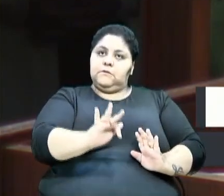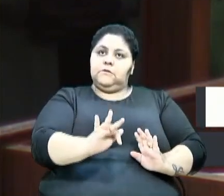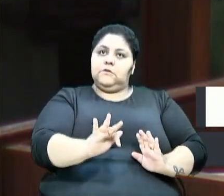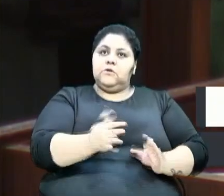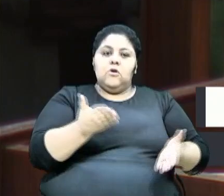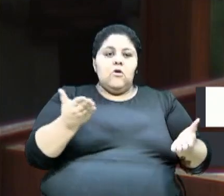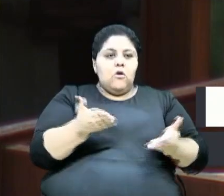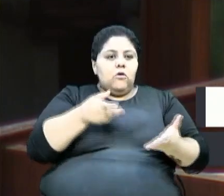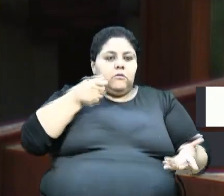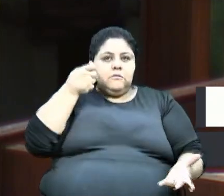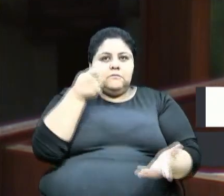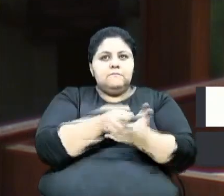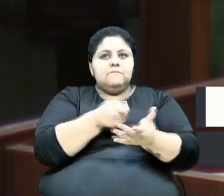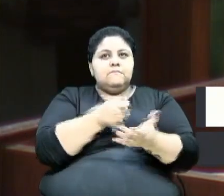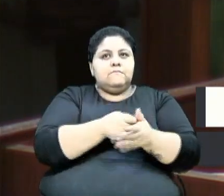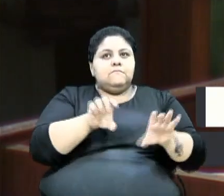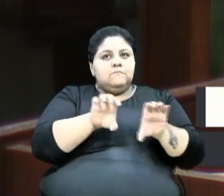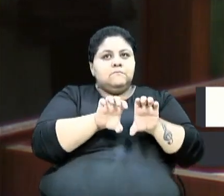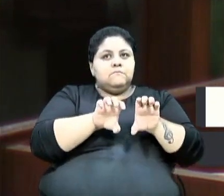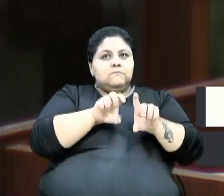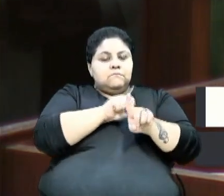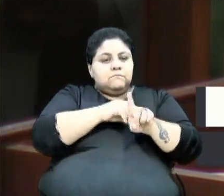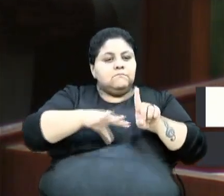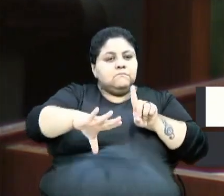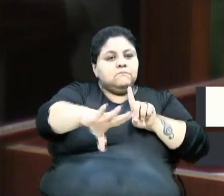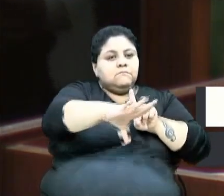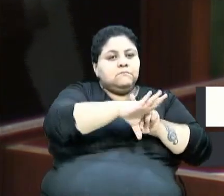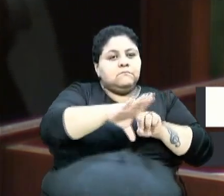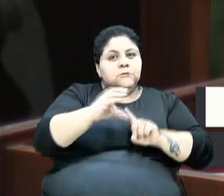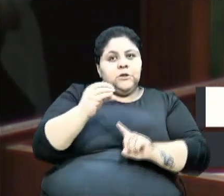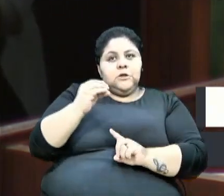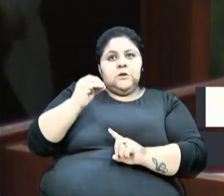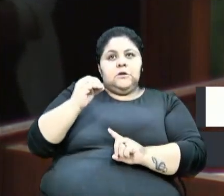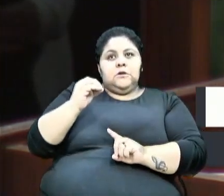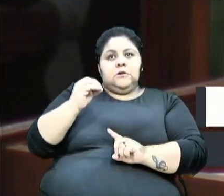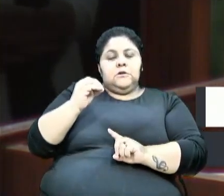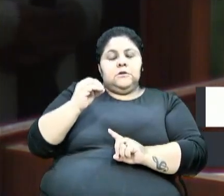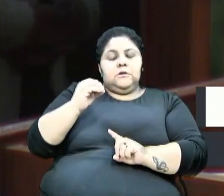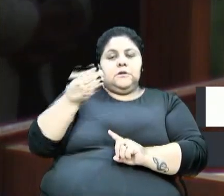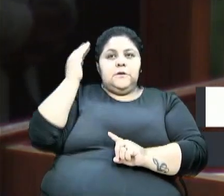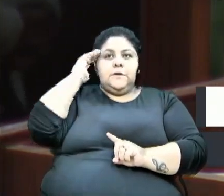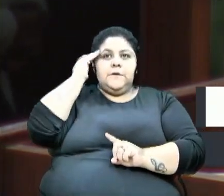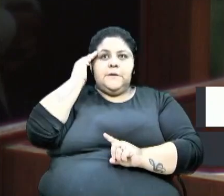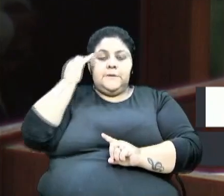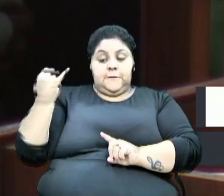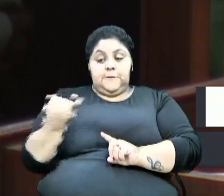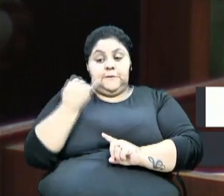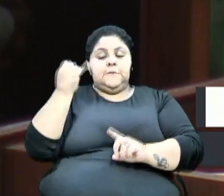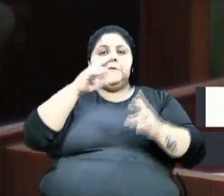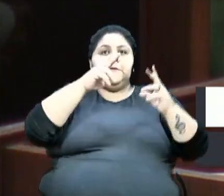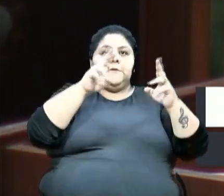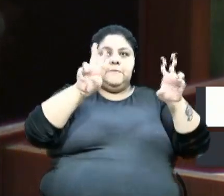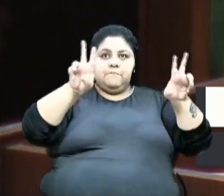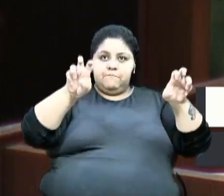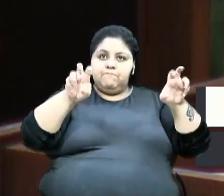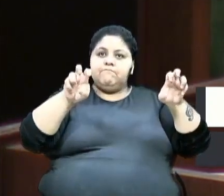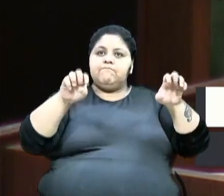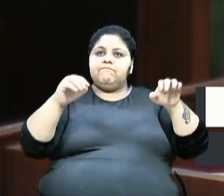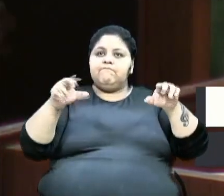a sociedade e os órgãos públicos entendessem a importância dessa causa e que os animais têm direito. Conscientizamos